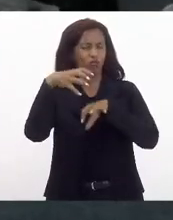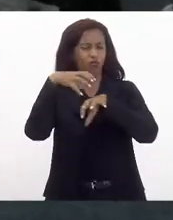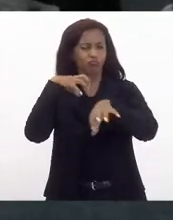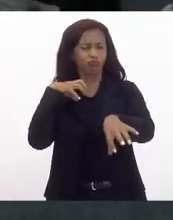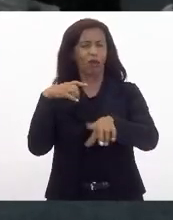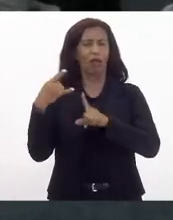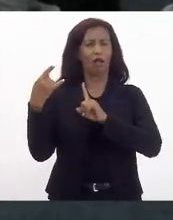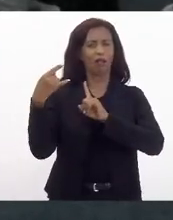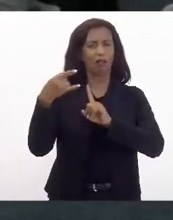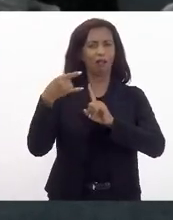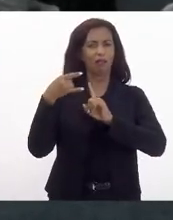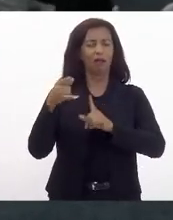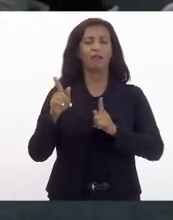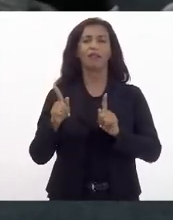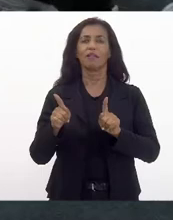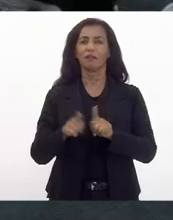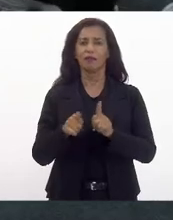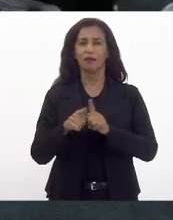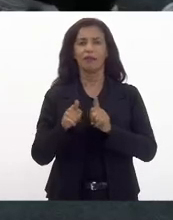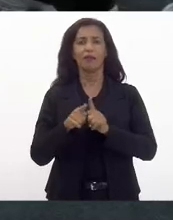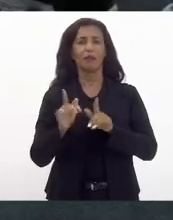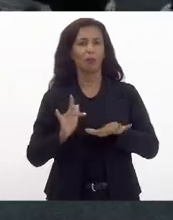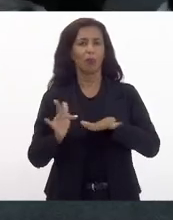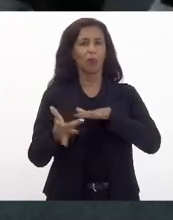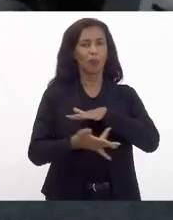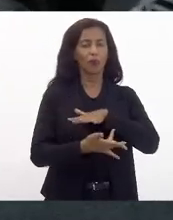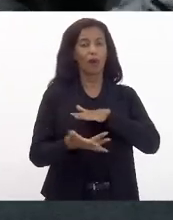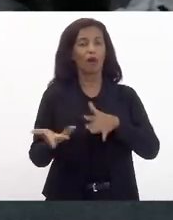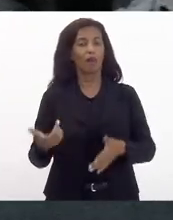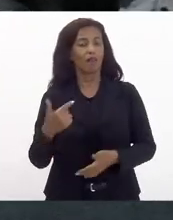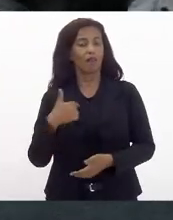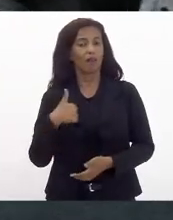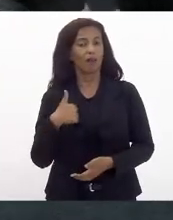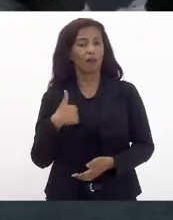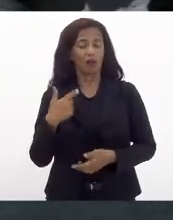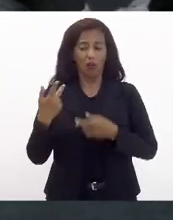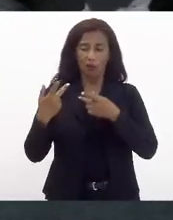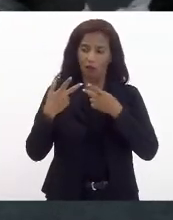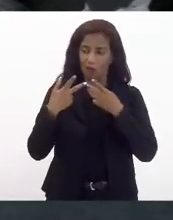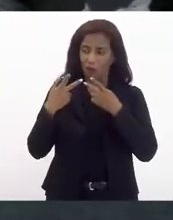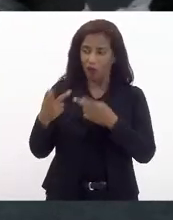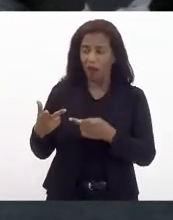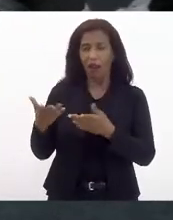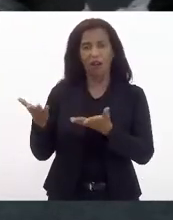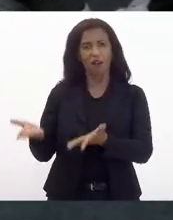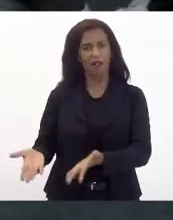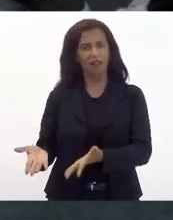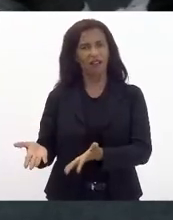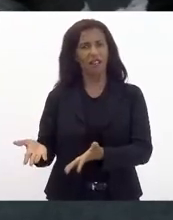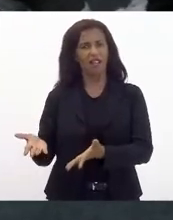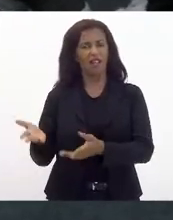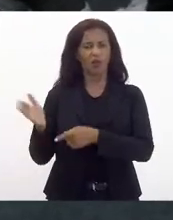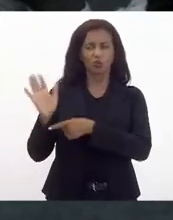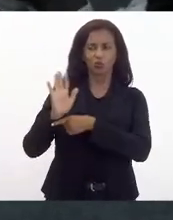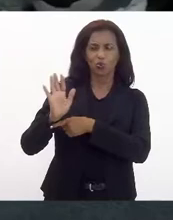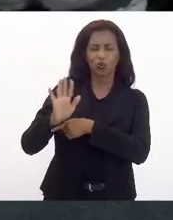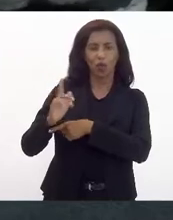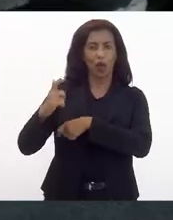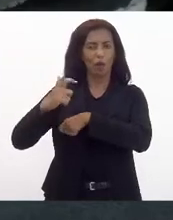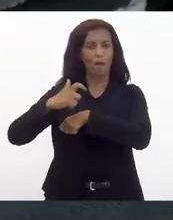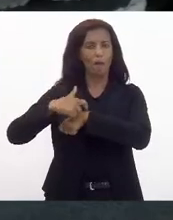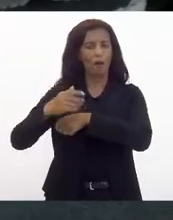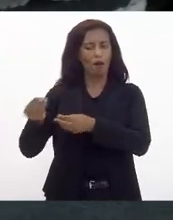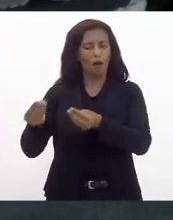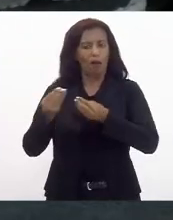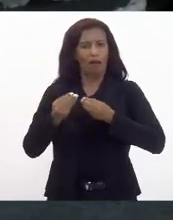as lives de Tereza Cristina das redes sociais e um disse para Teresa que as lives dela no momentos